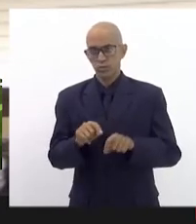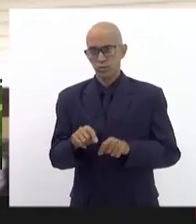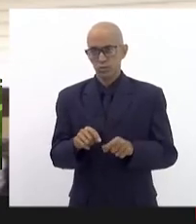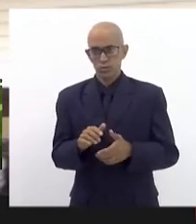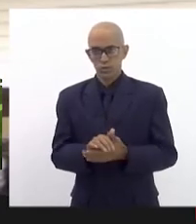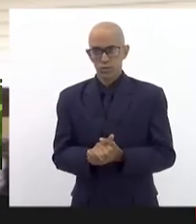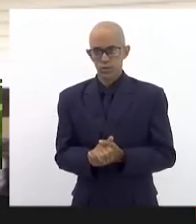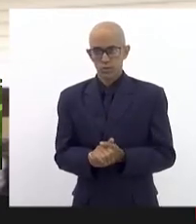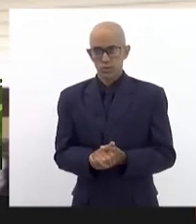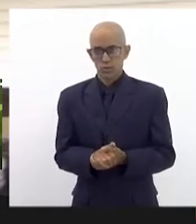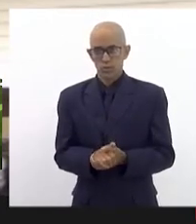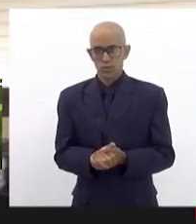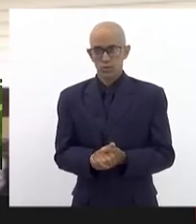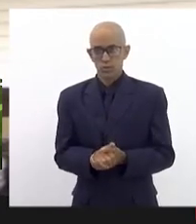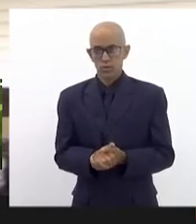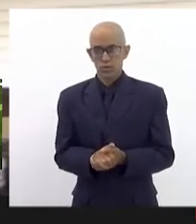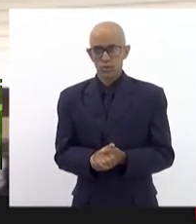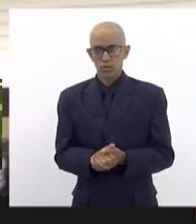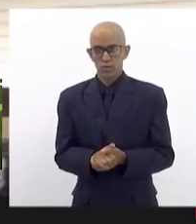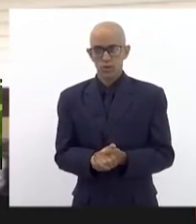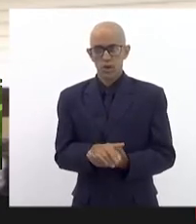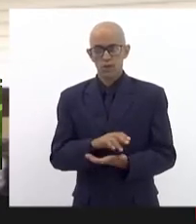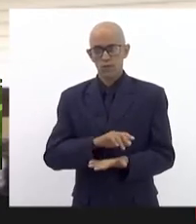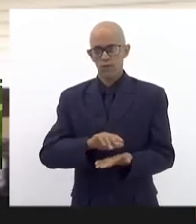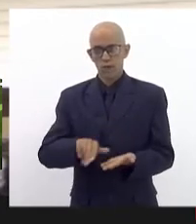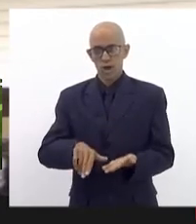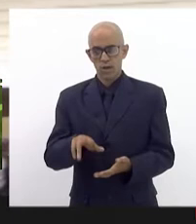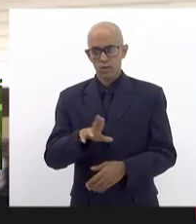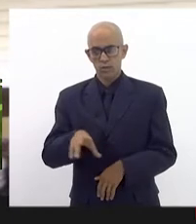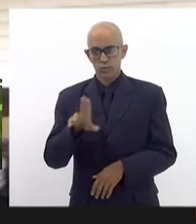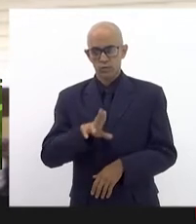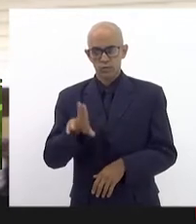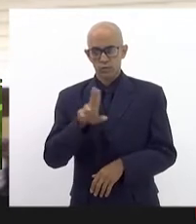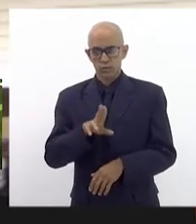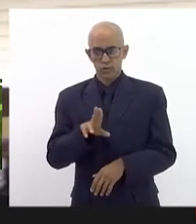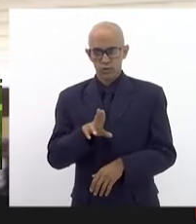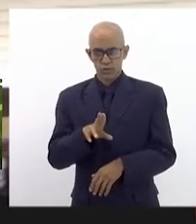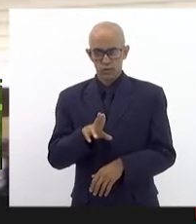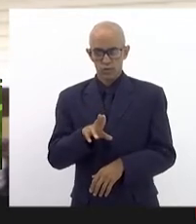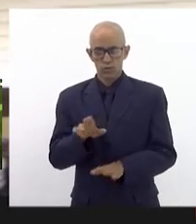federais, dezenas de universidades públicas e privadas. Então,